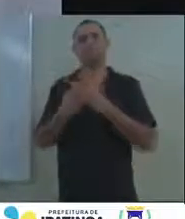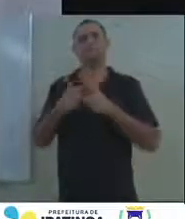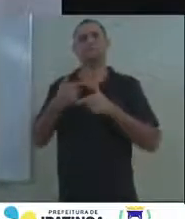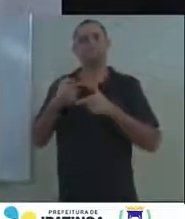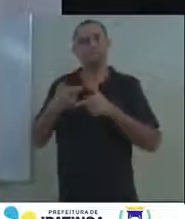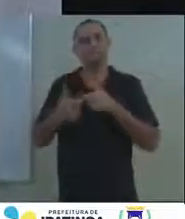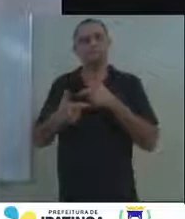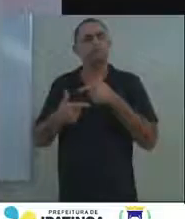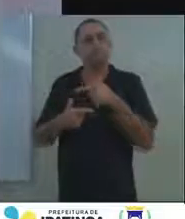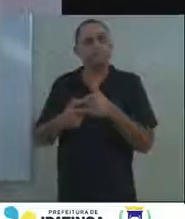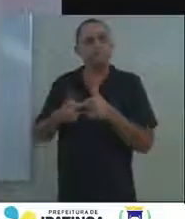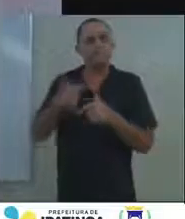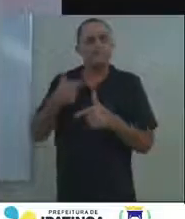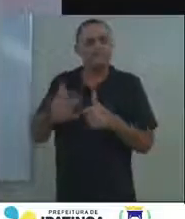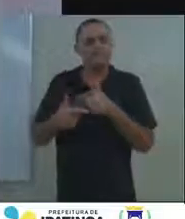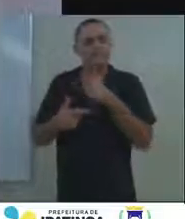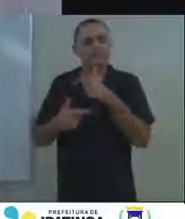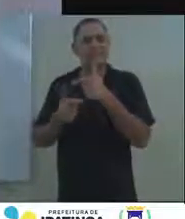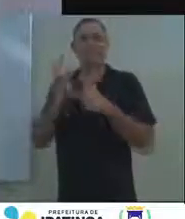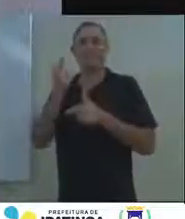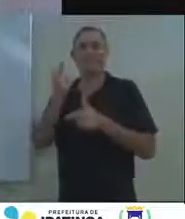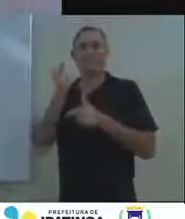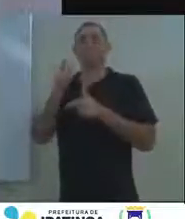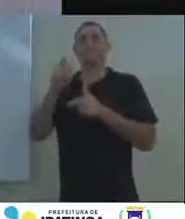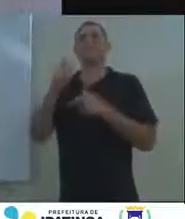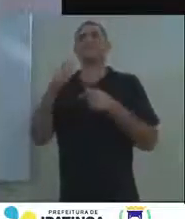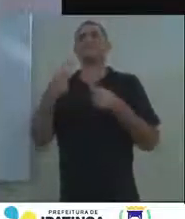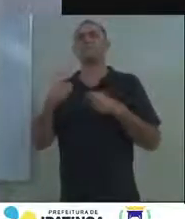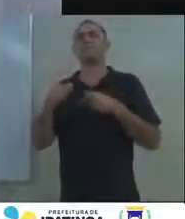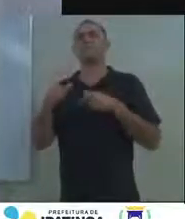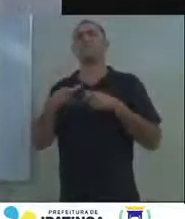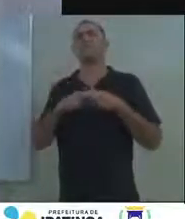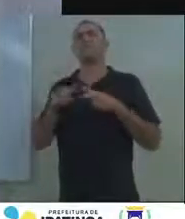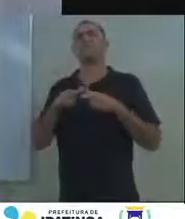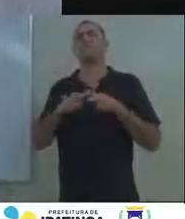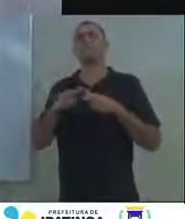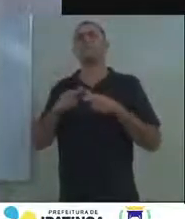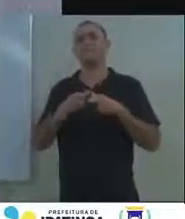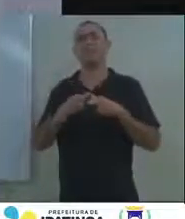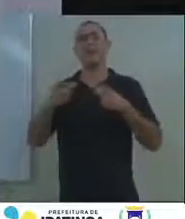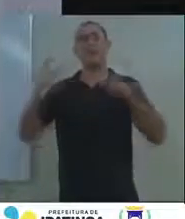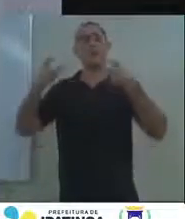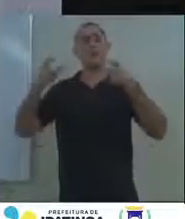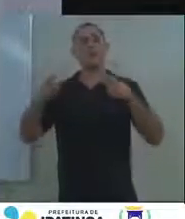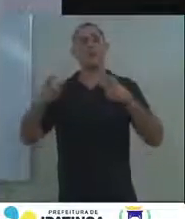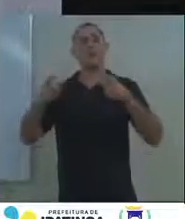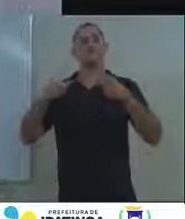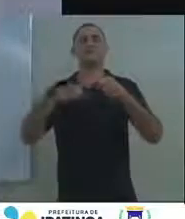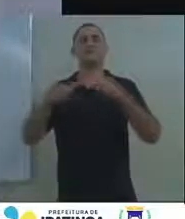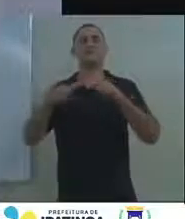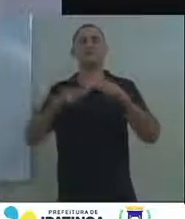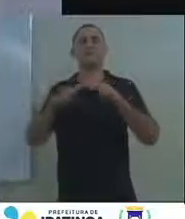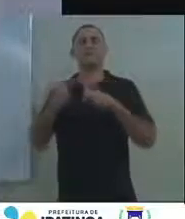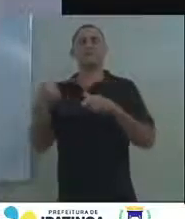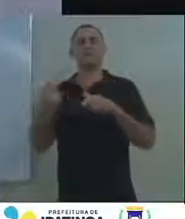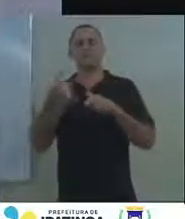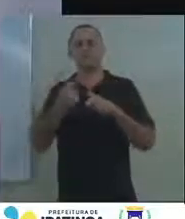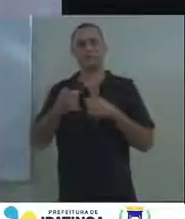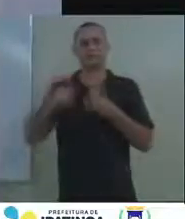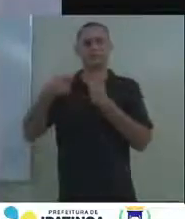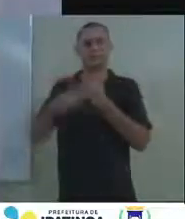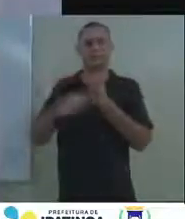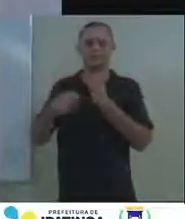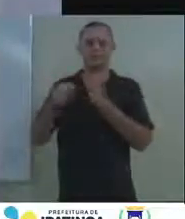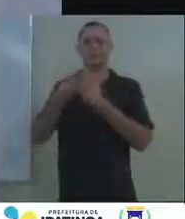muito para ganhar, que a gente precisa trabalhar muito para ter uma condição ideal de trabalho, né? Mas a gente vai lutando e vamos